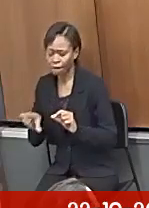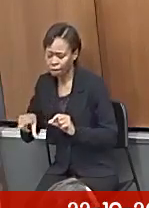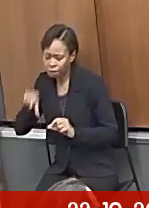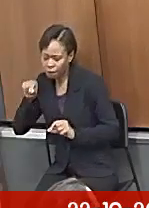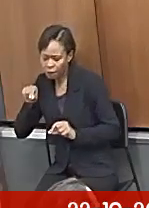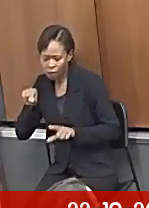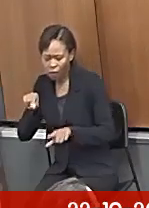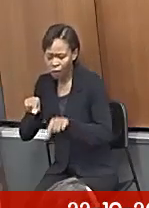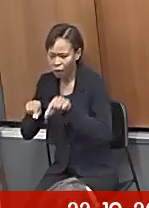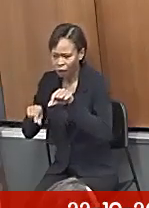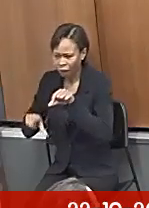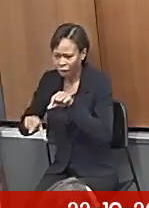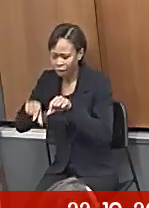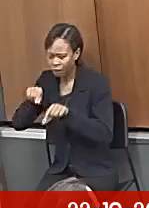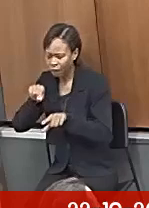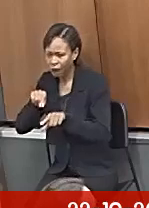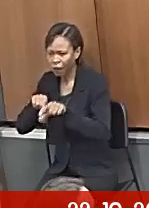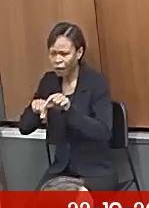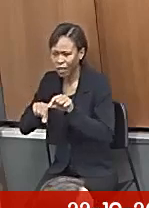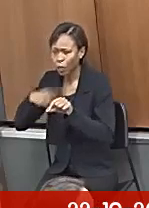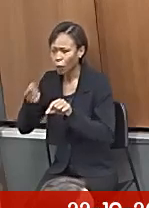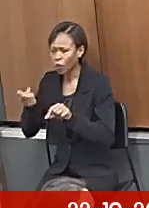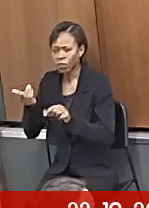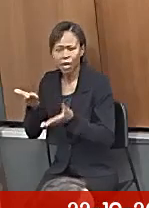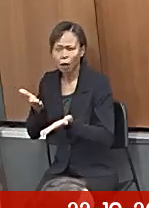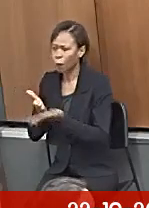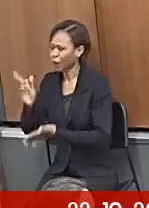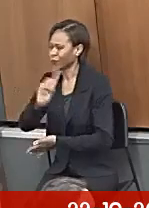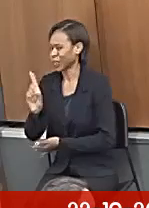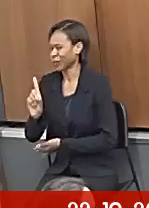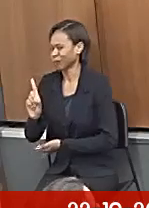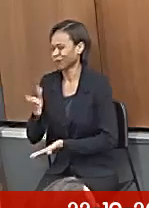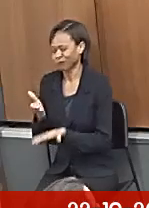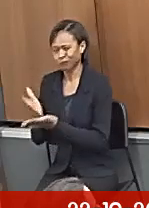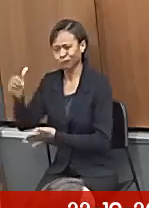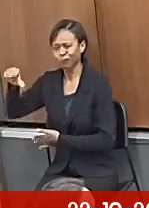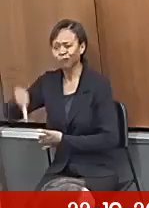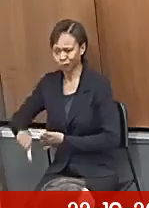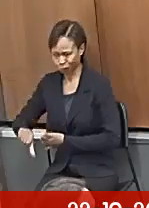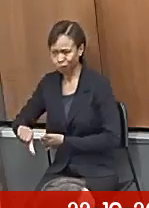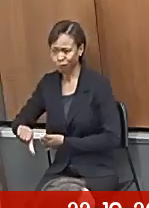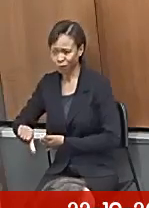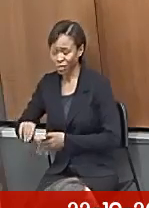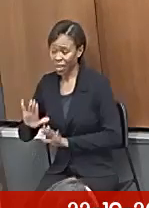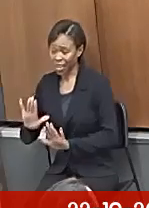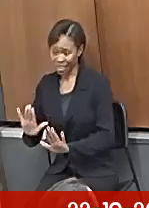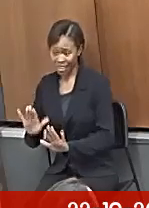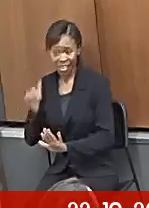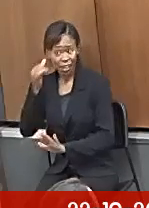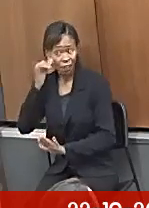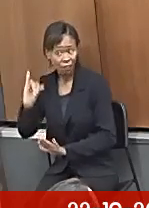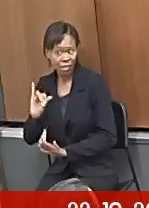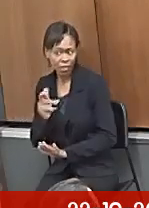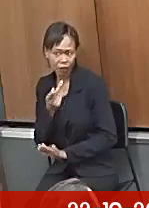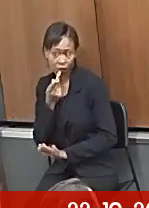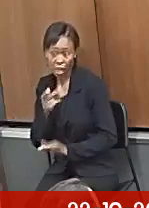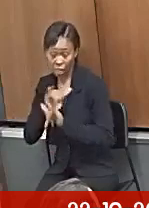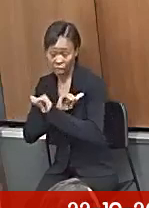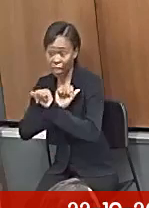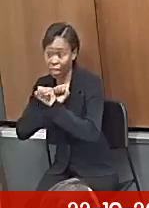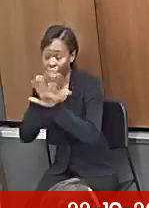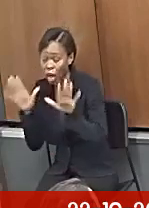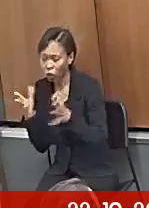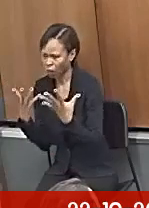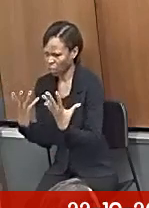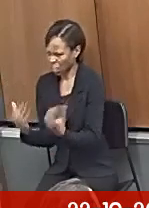seleção, e aí vem a reprovação. Para não dizer claramente que não aceitam a matrícula. Então,